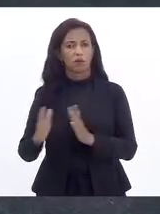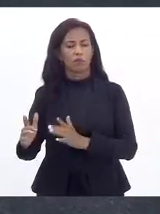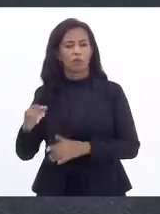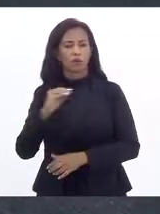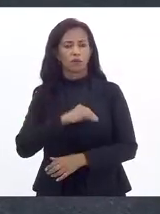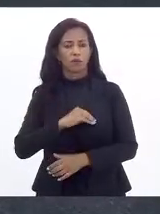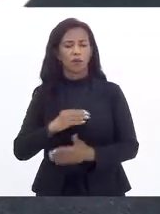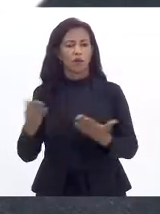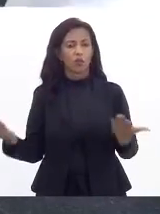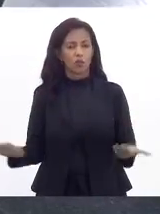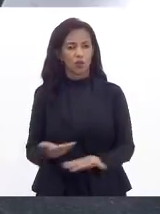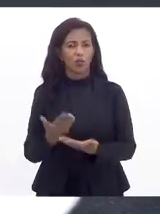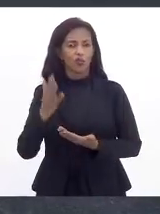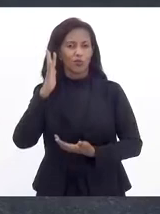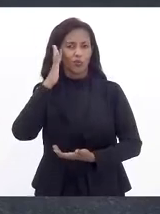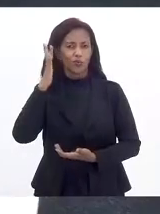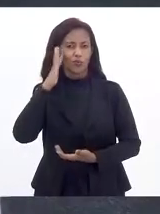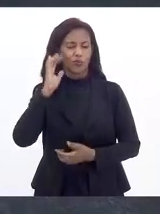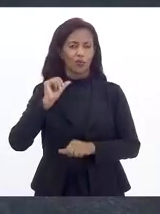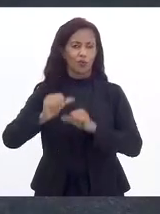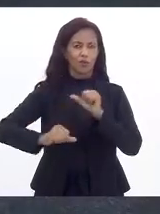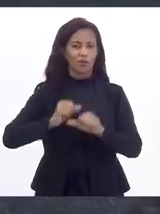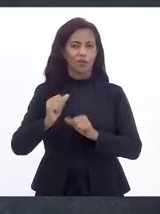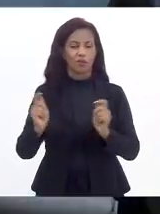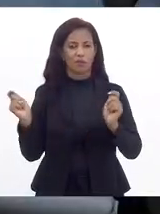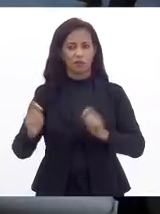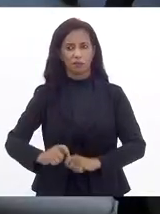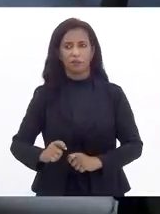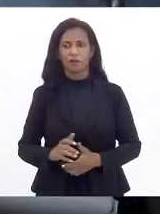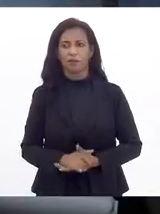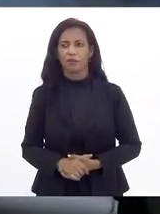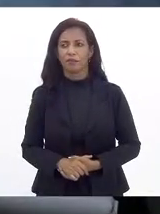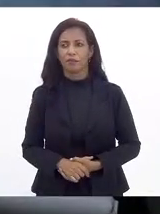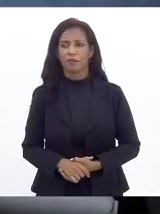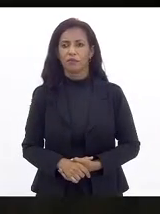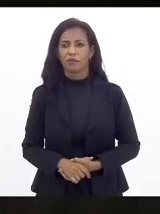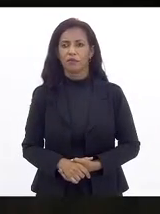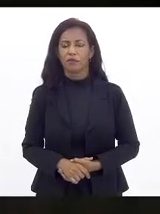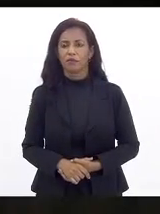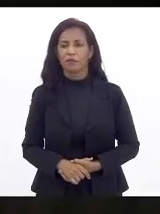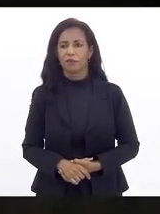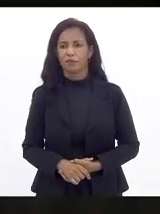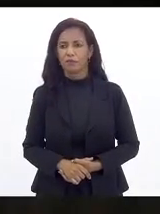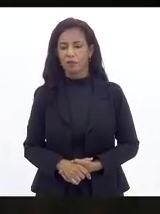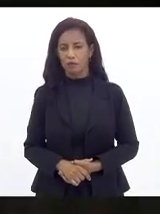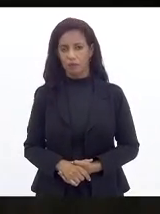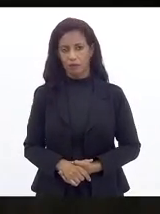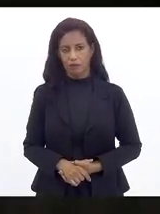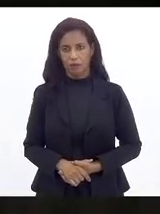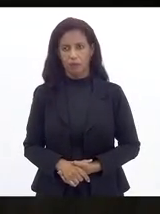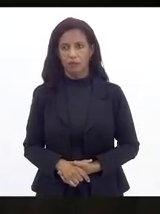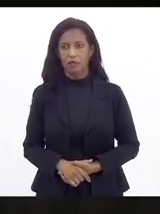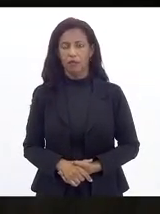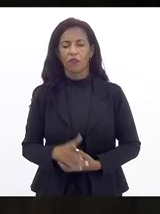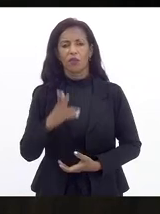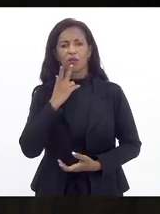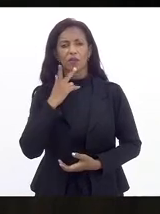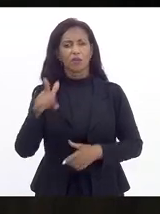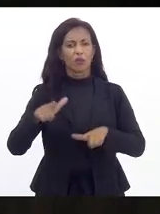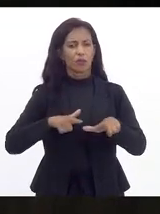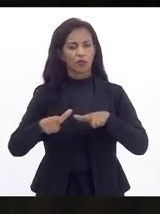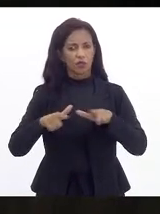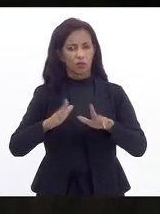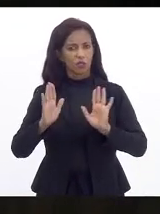essa realidade, que antes era um sonho, vai se tornar possível. Obrigada. Deputada Lucinha, você falou de trabalhadores que já